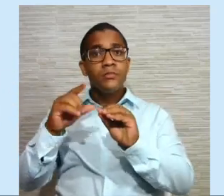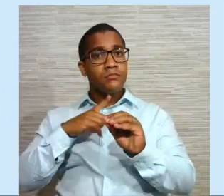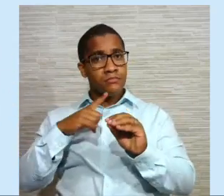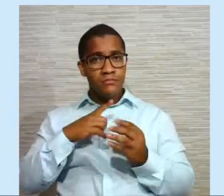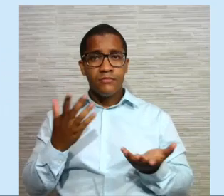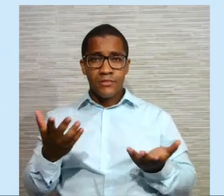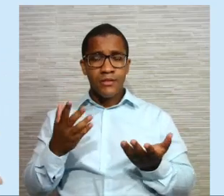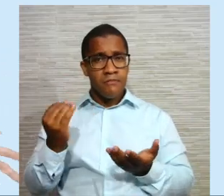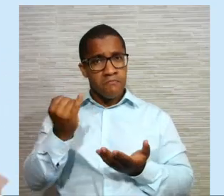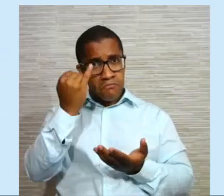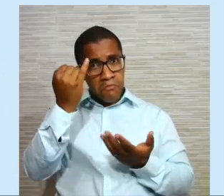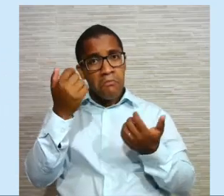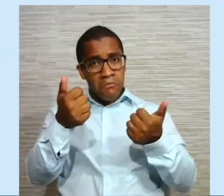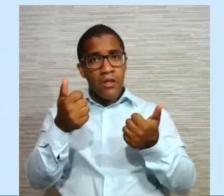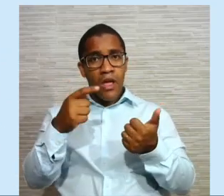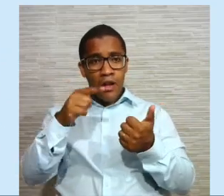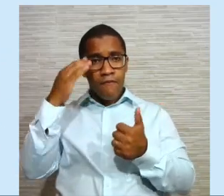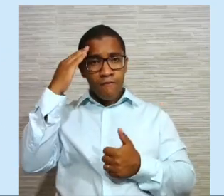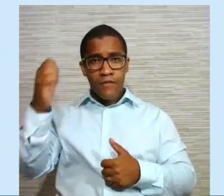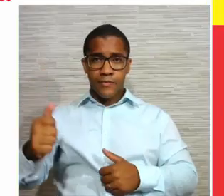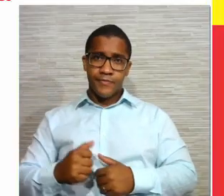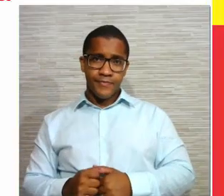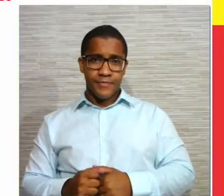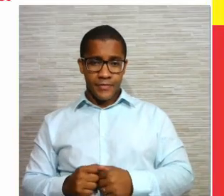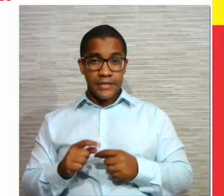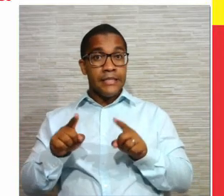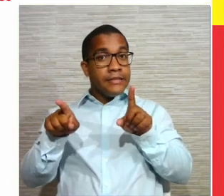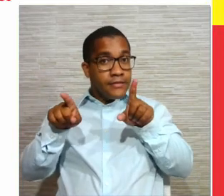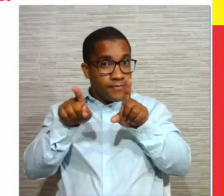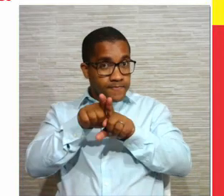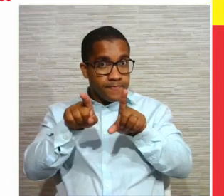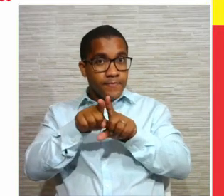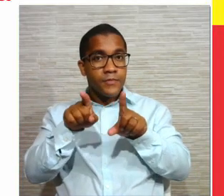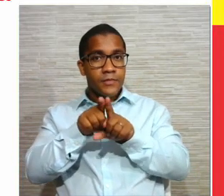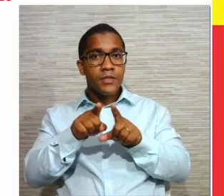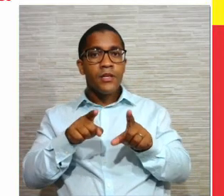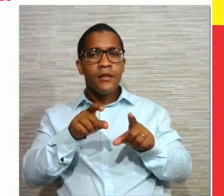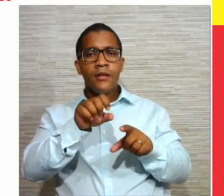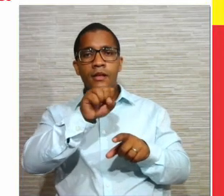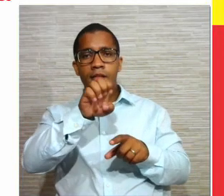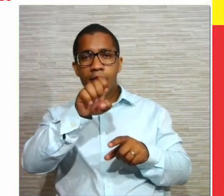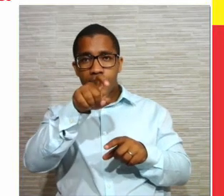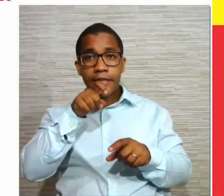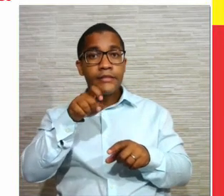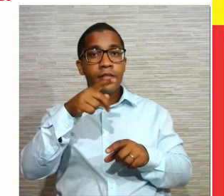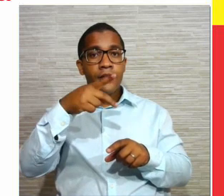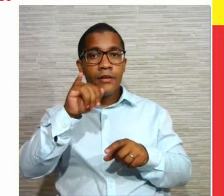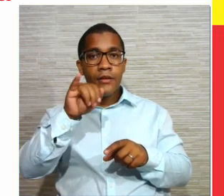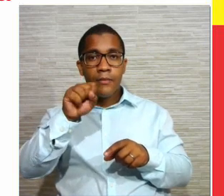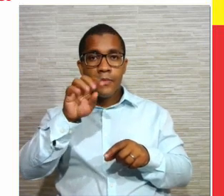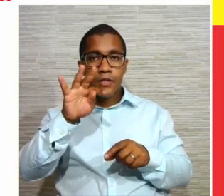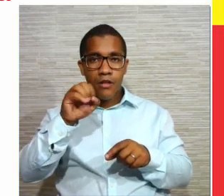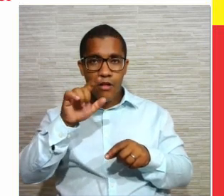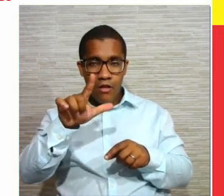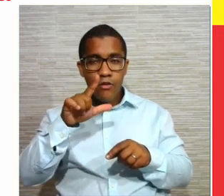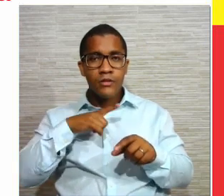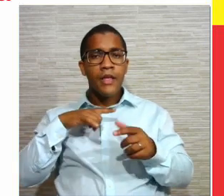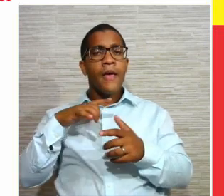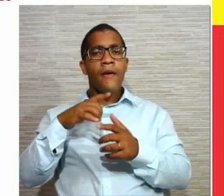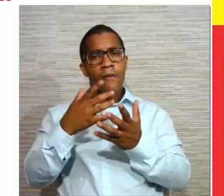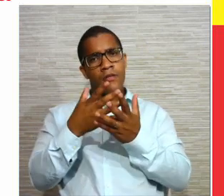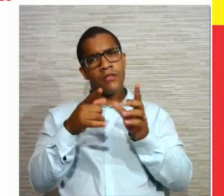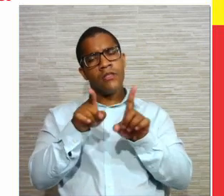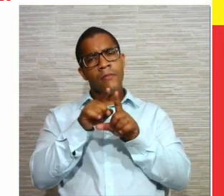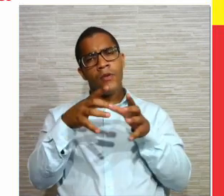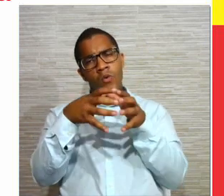importantes. Enfim, né? Fizeram muito sucesso. Além do Sex Pistols, né, tivemos